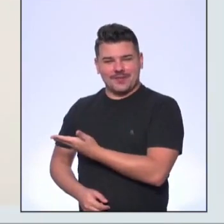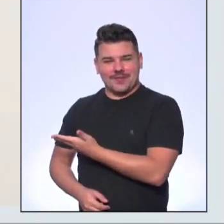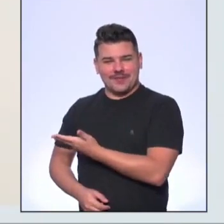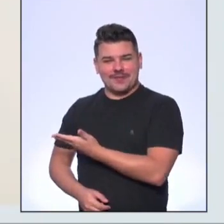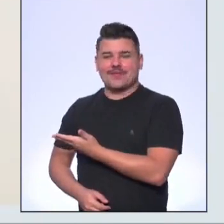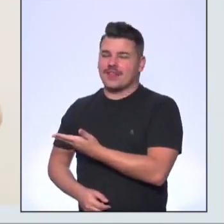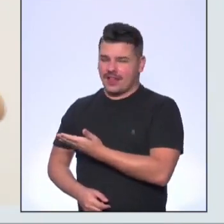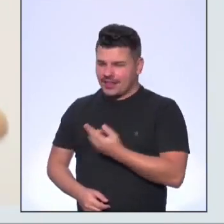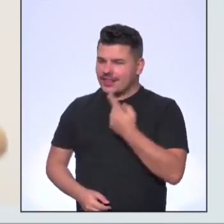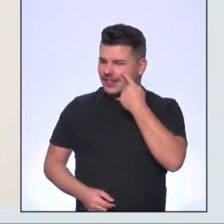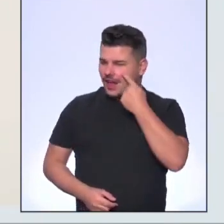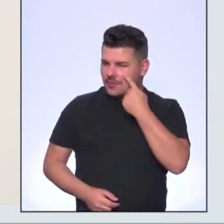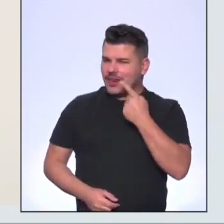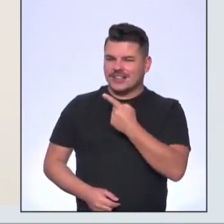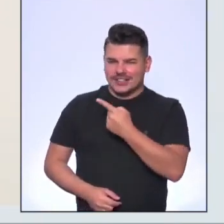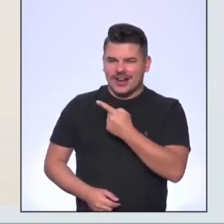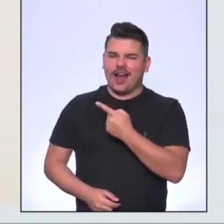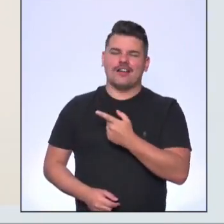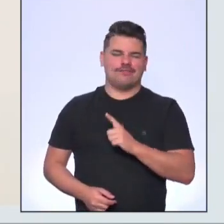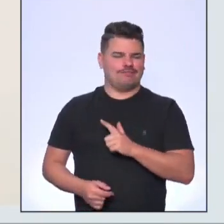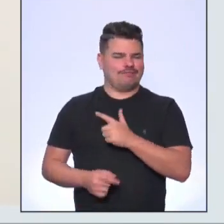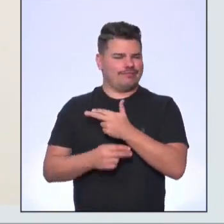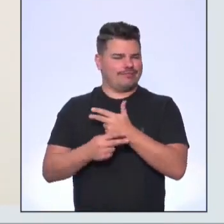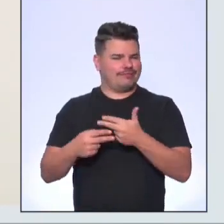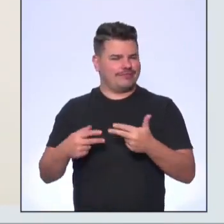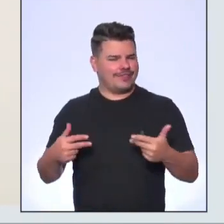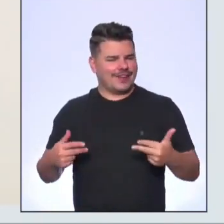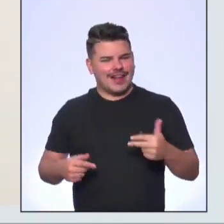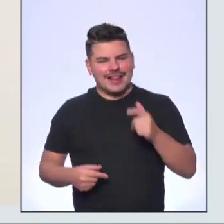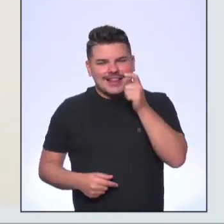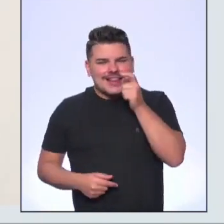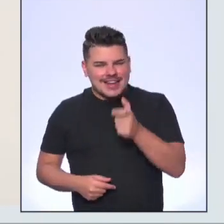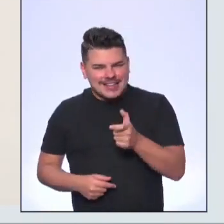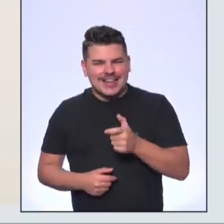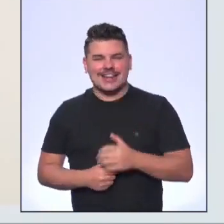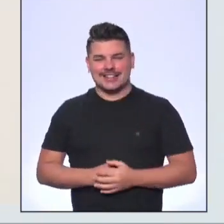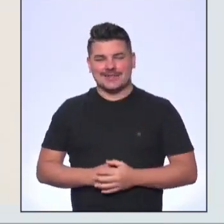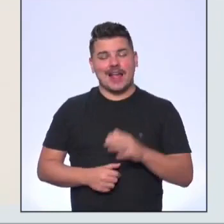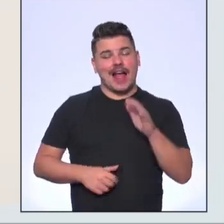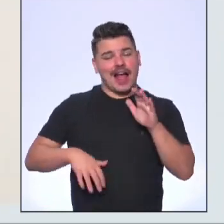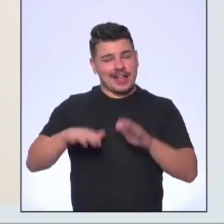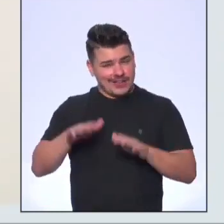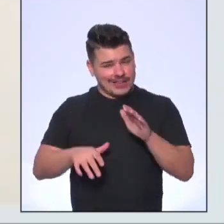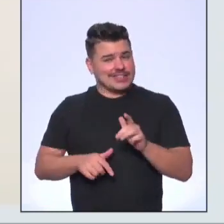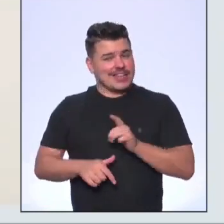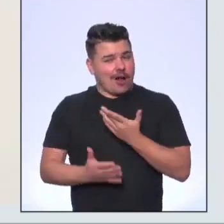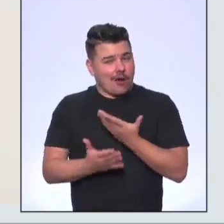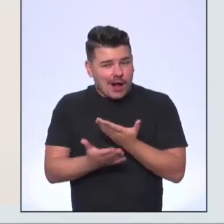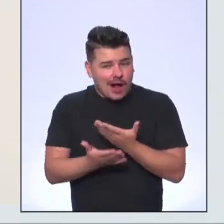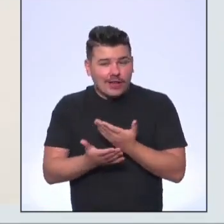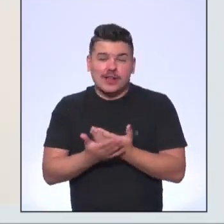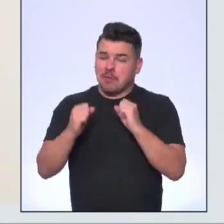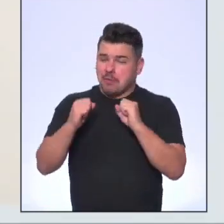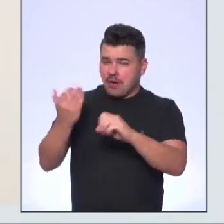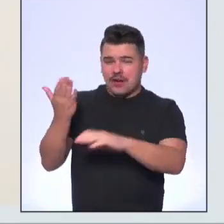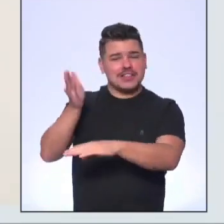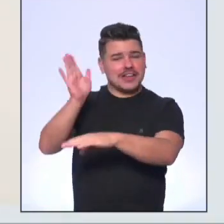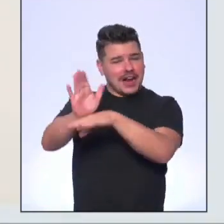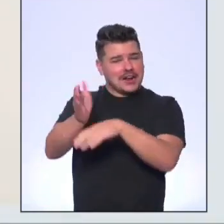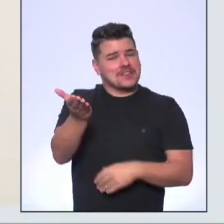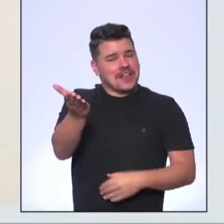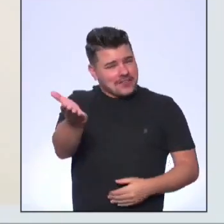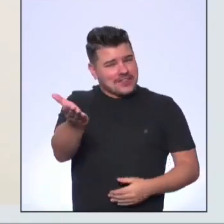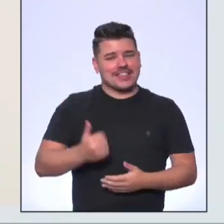youtube.com/vestibular. Dá uma olhadinha lá, tem muita coisa legal, né? Muitas aulas que irão te ajudar. E tem também